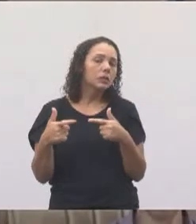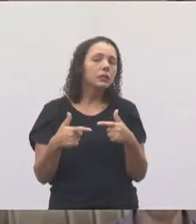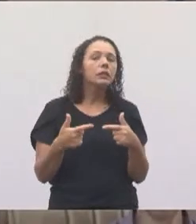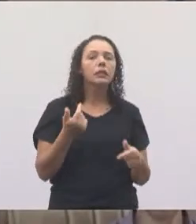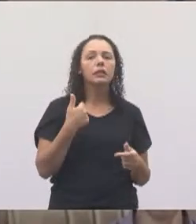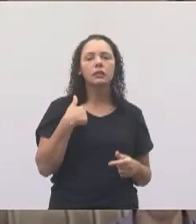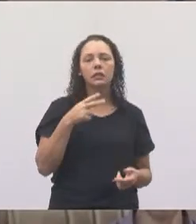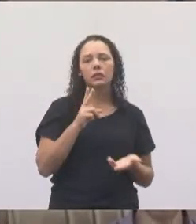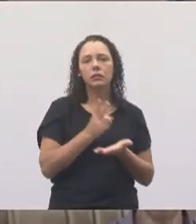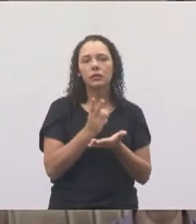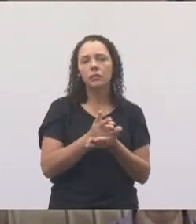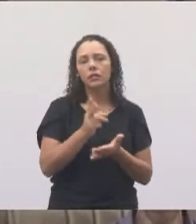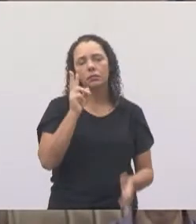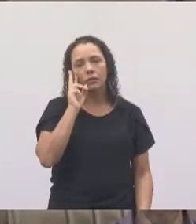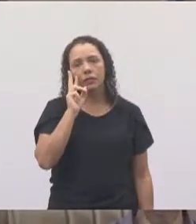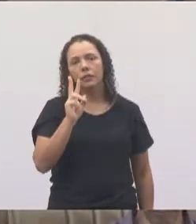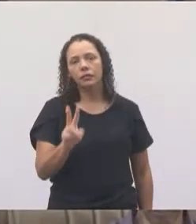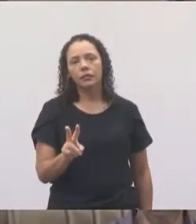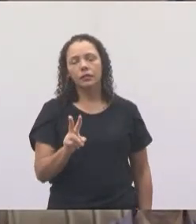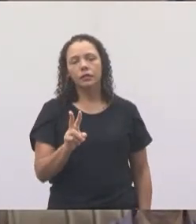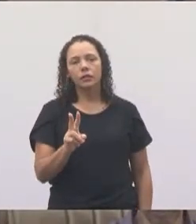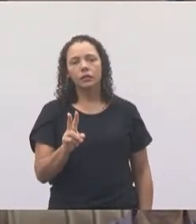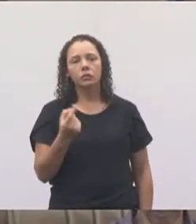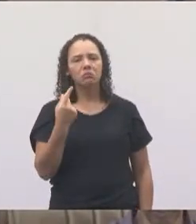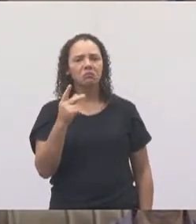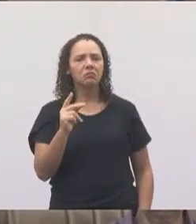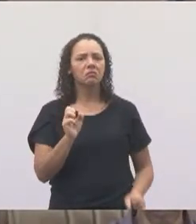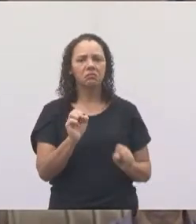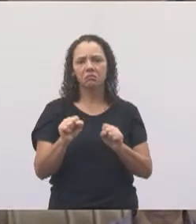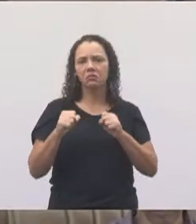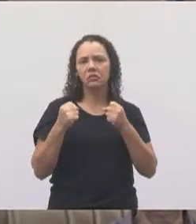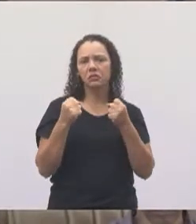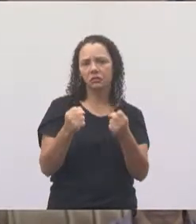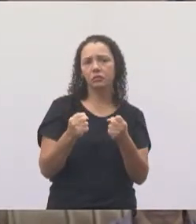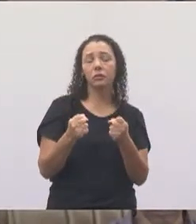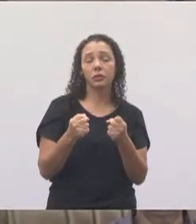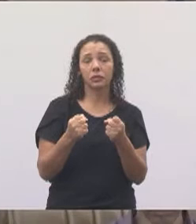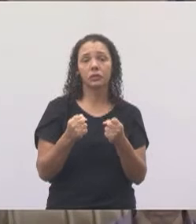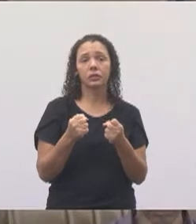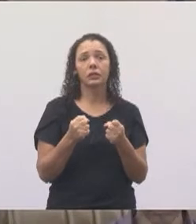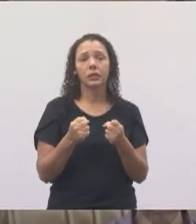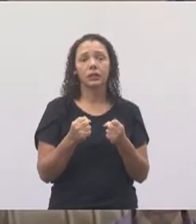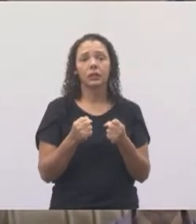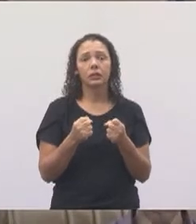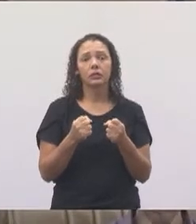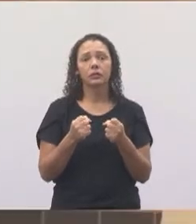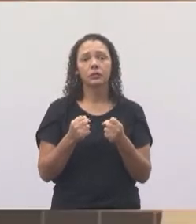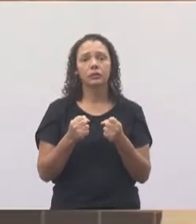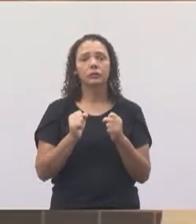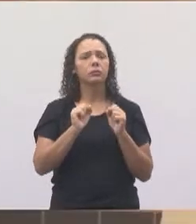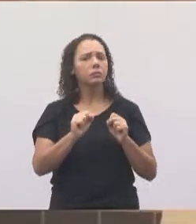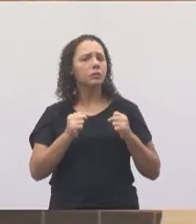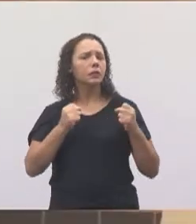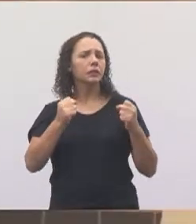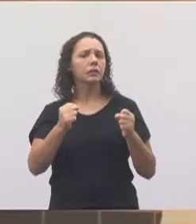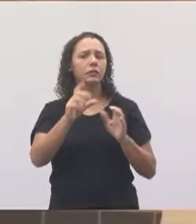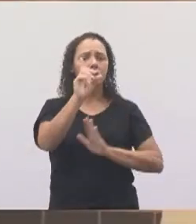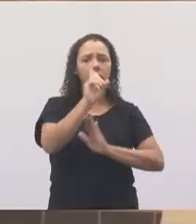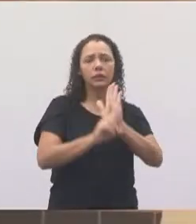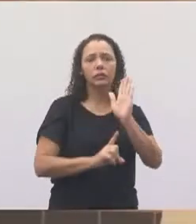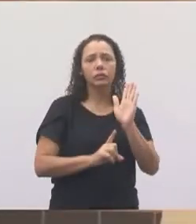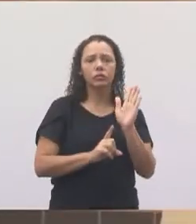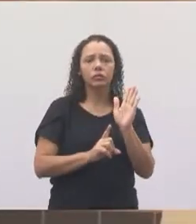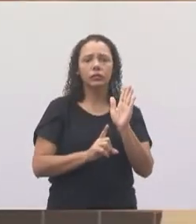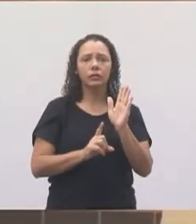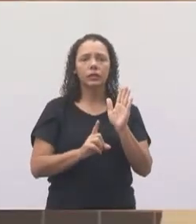muito tempo e o seu esforço e o seu empenho na defesa dos direitos, na defesa